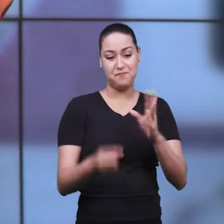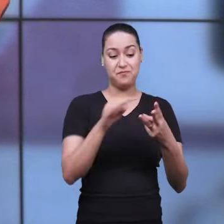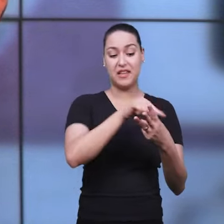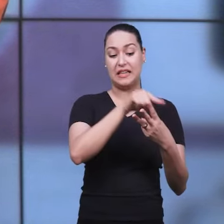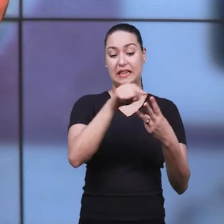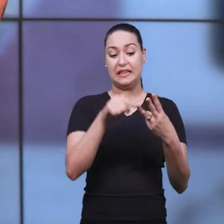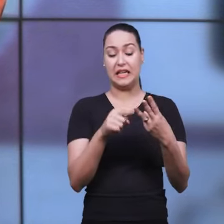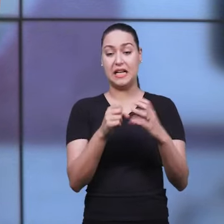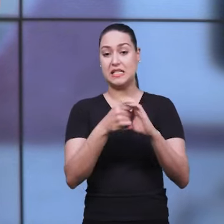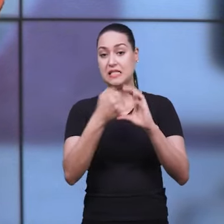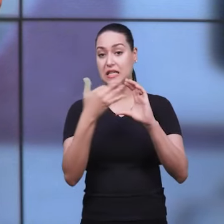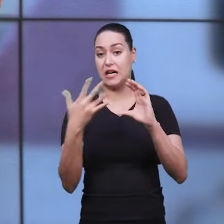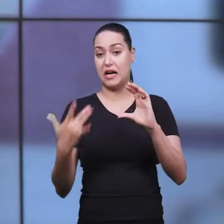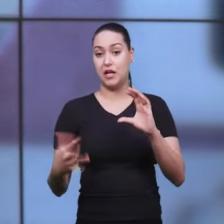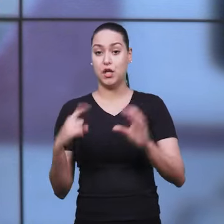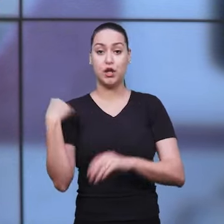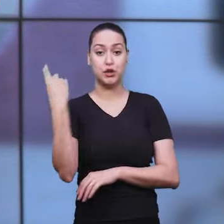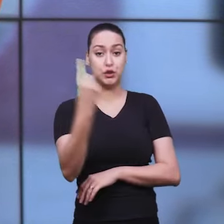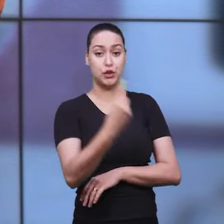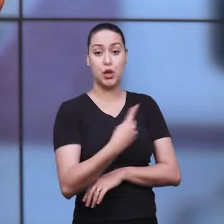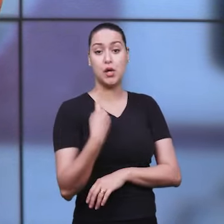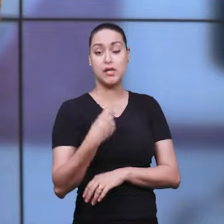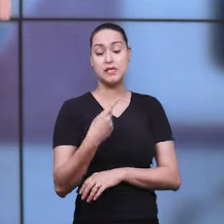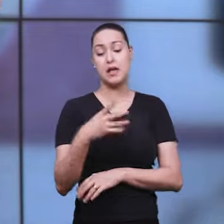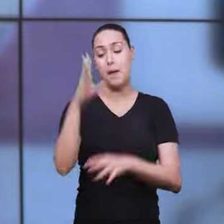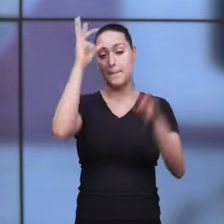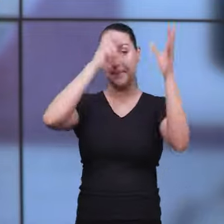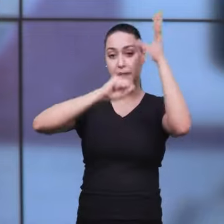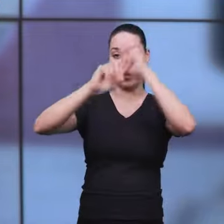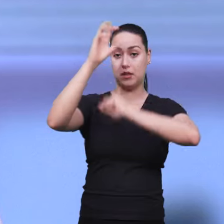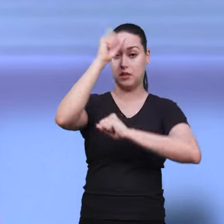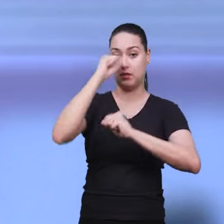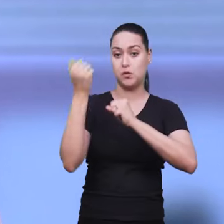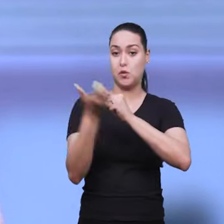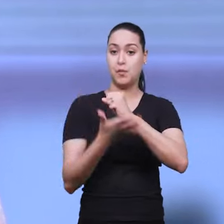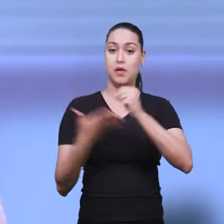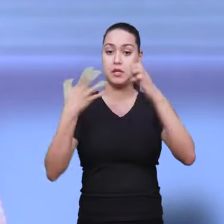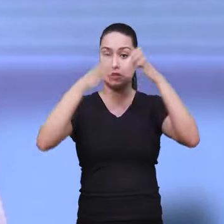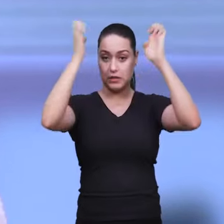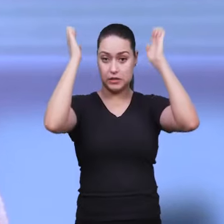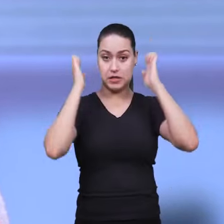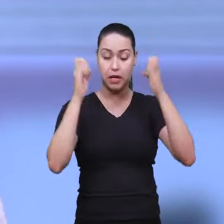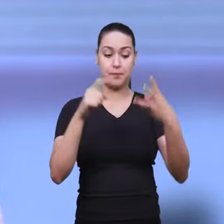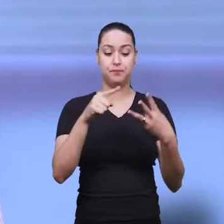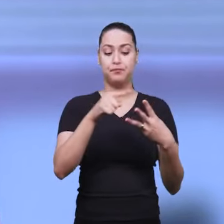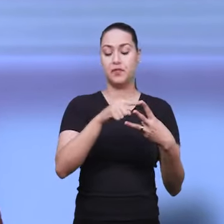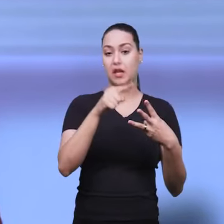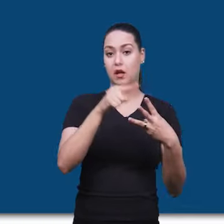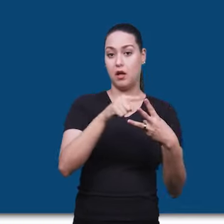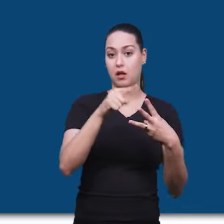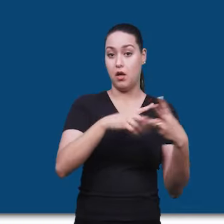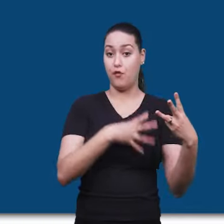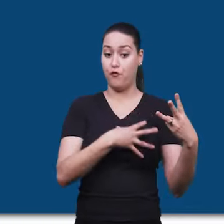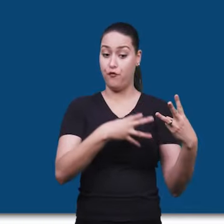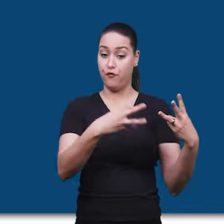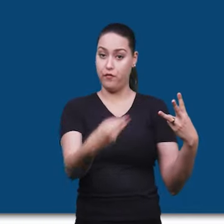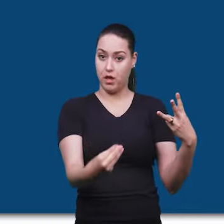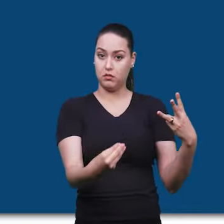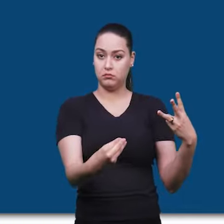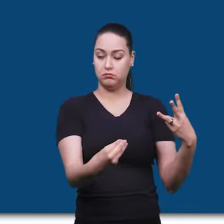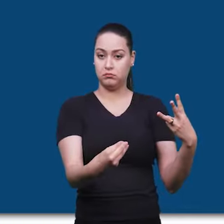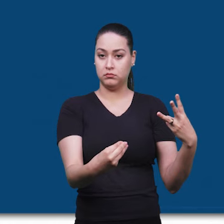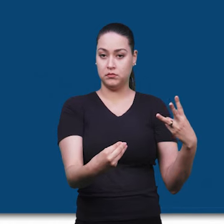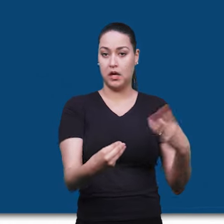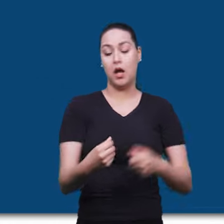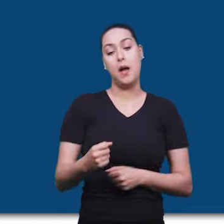3 características com que aprendemos baseados em Esther. Primeira, a nossa filiação.